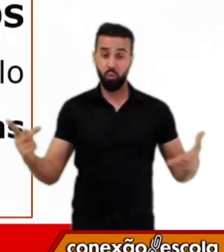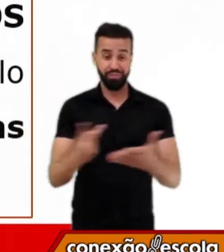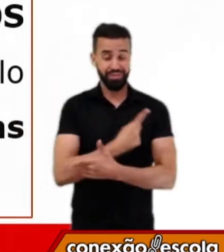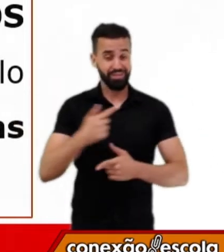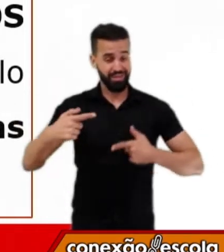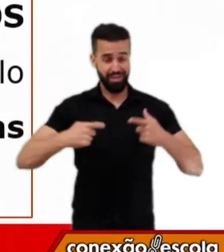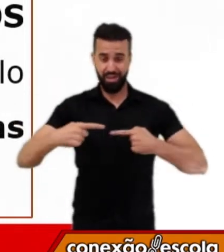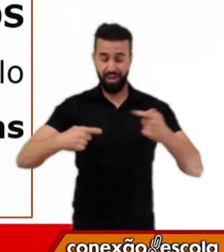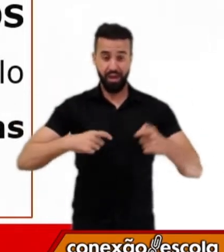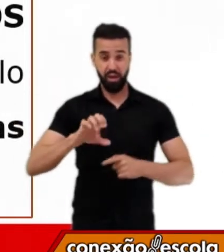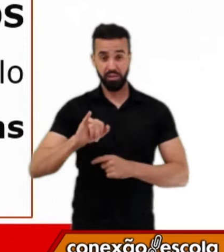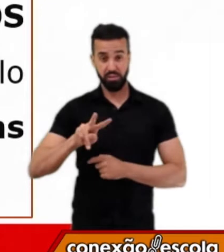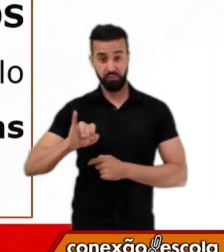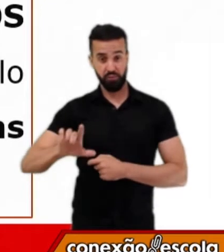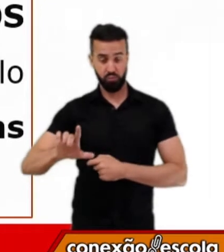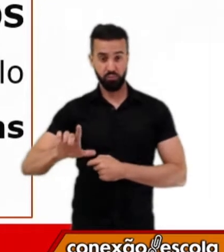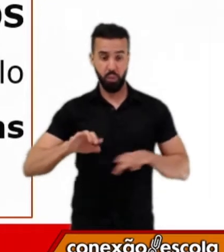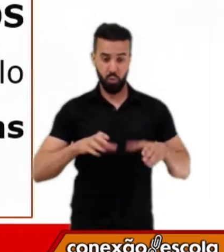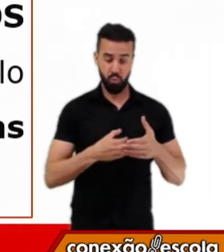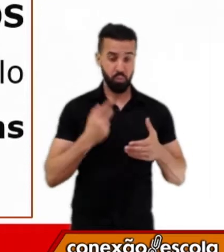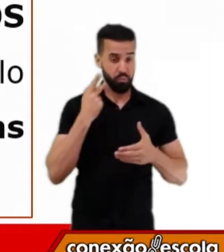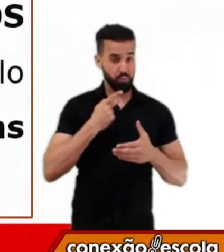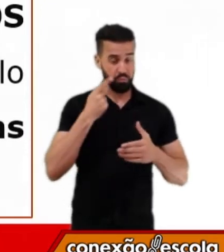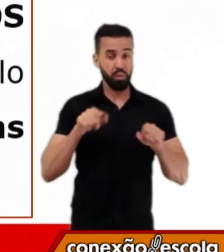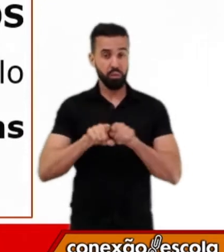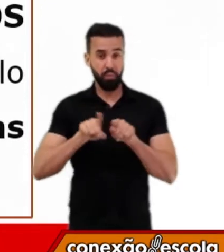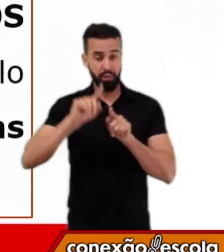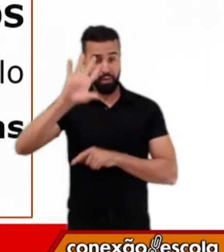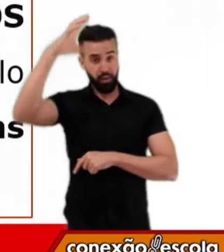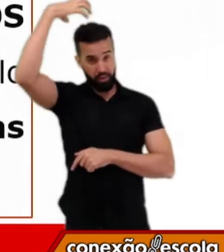Guerra Civil entre o parlamento e o rei.